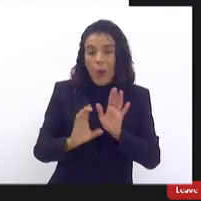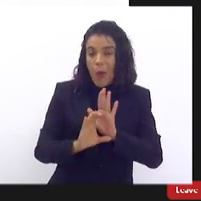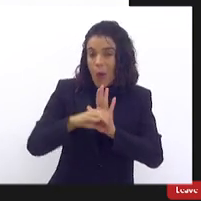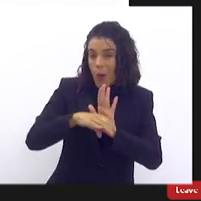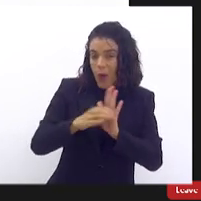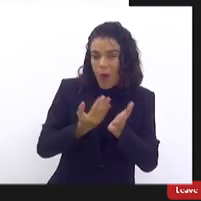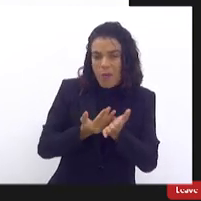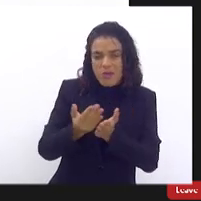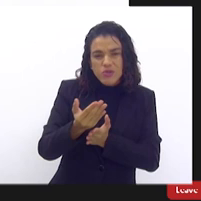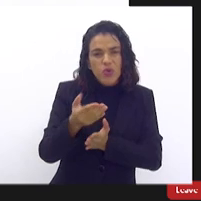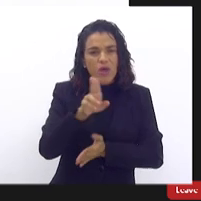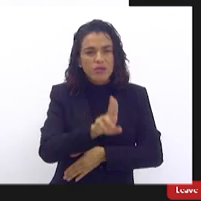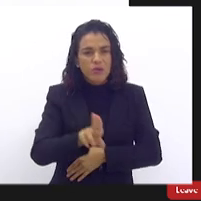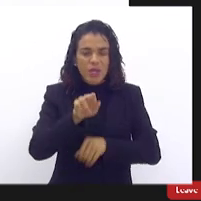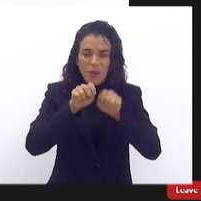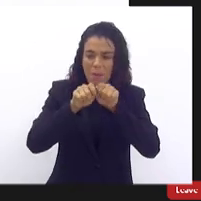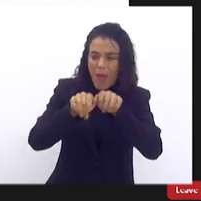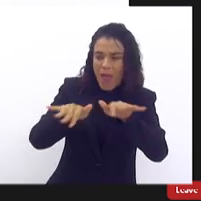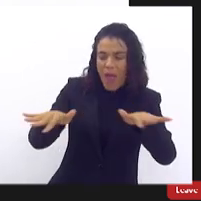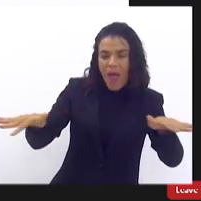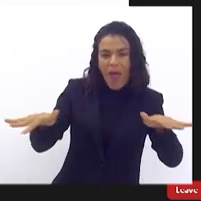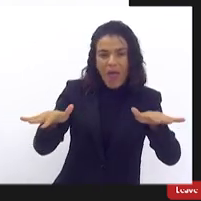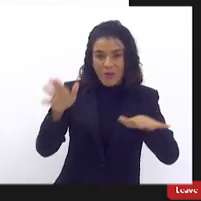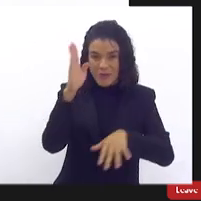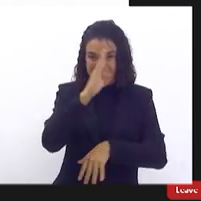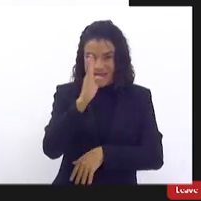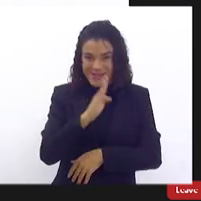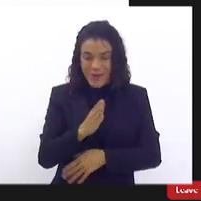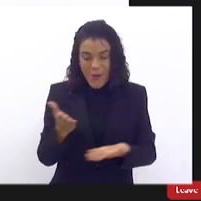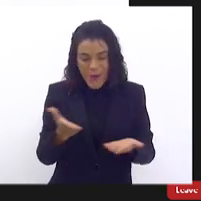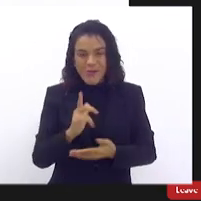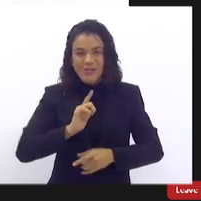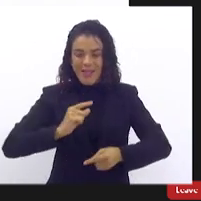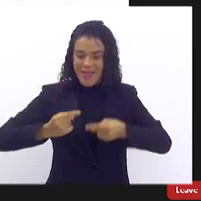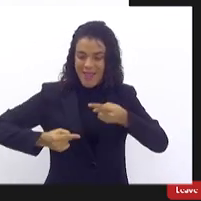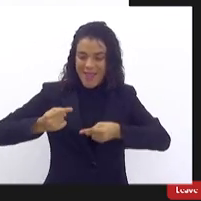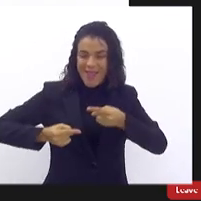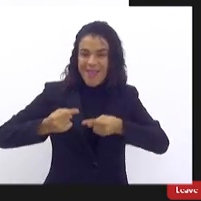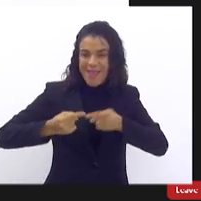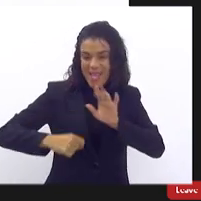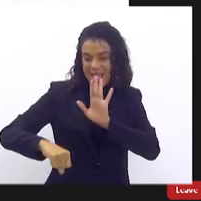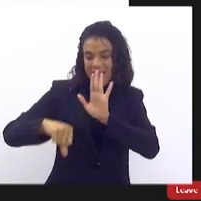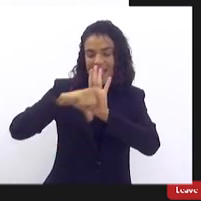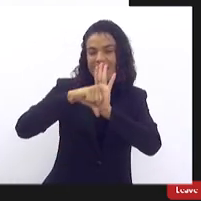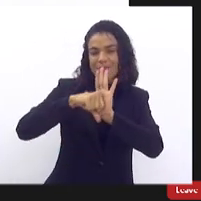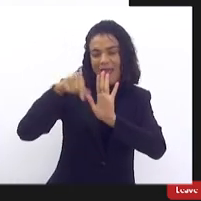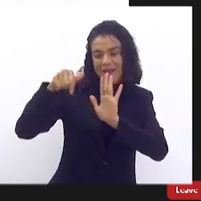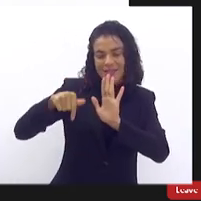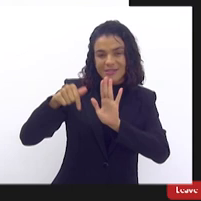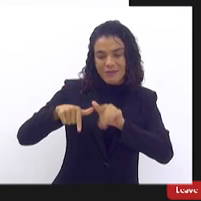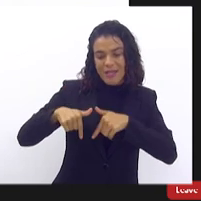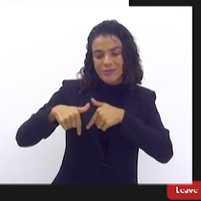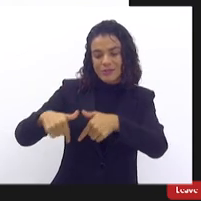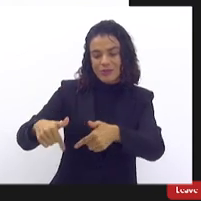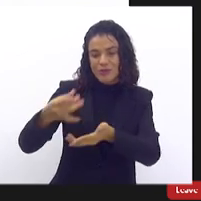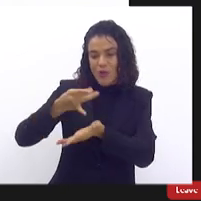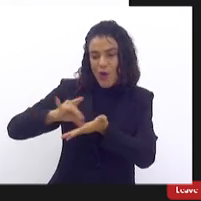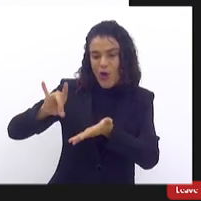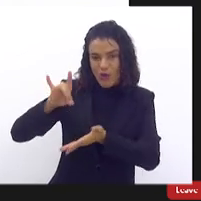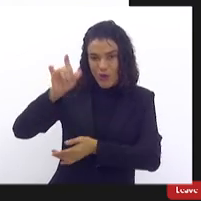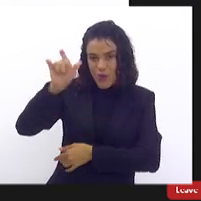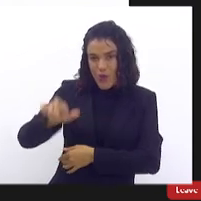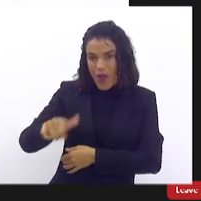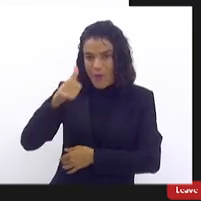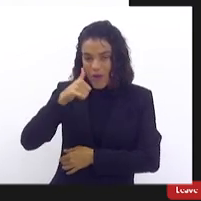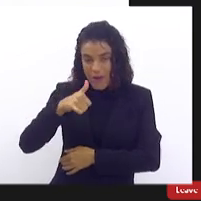ser usado muito no Brasil com o tempo, e hoje tem um debate sobre a criminalização da misoginia. Misoginia aqui, então,